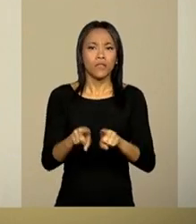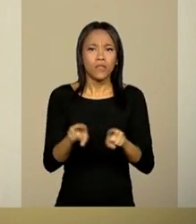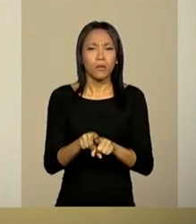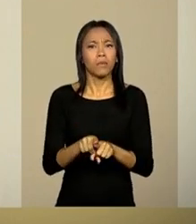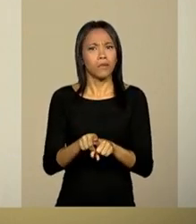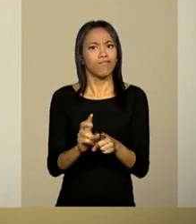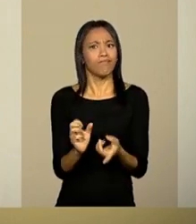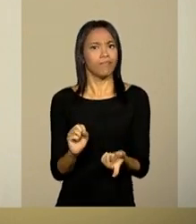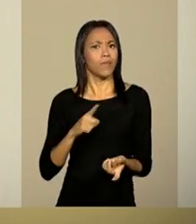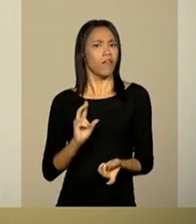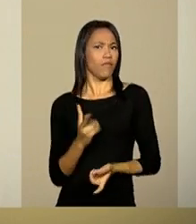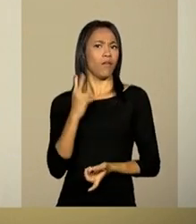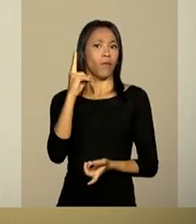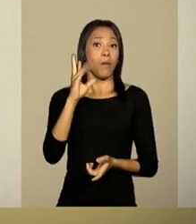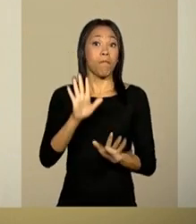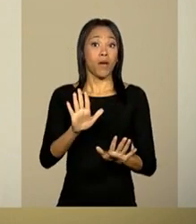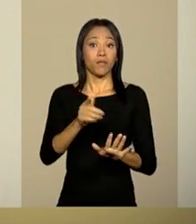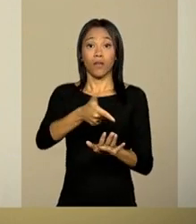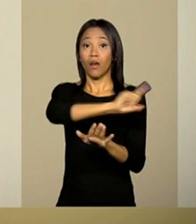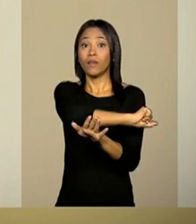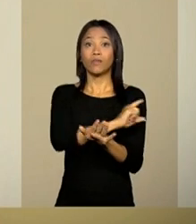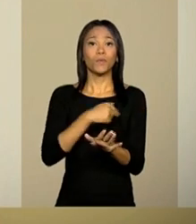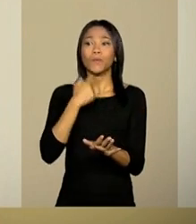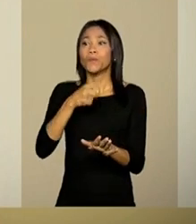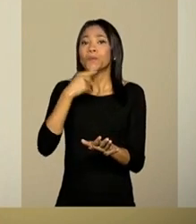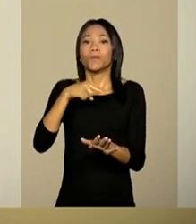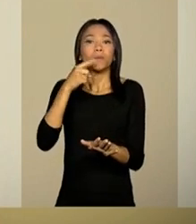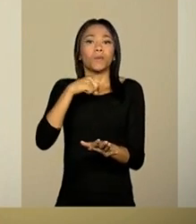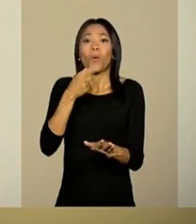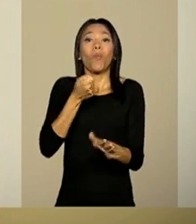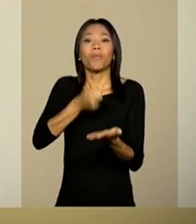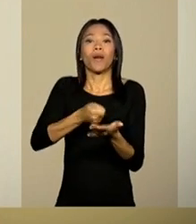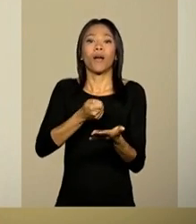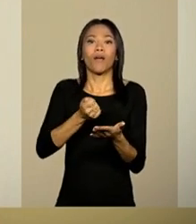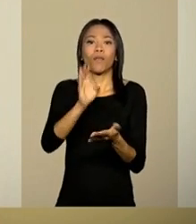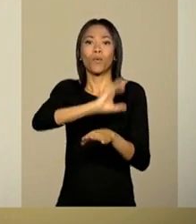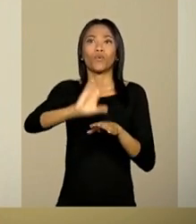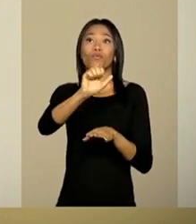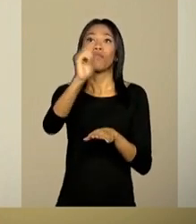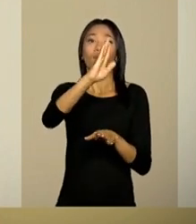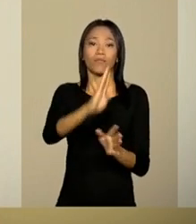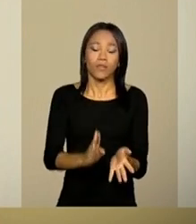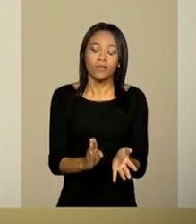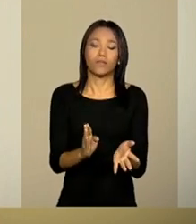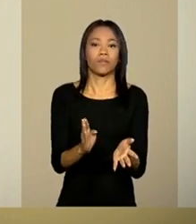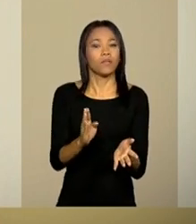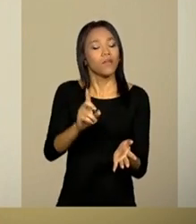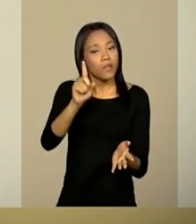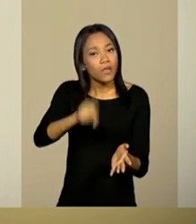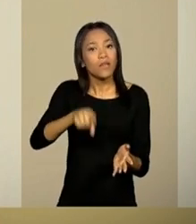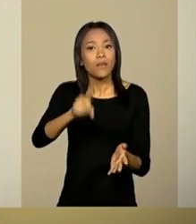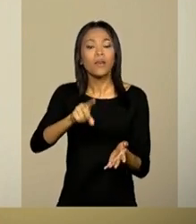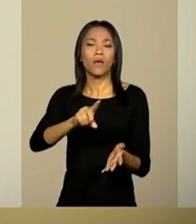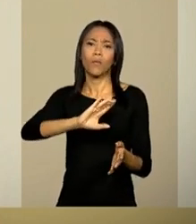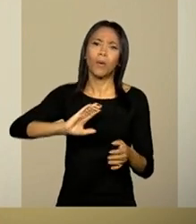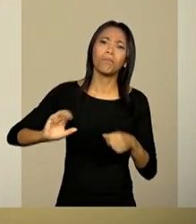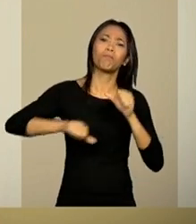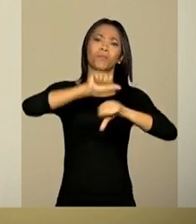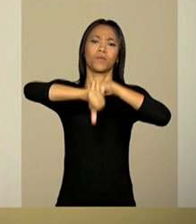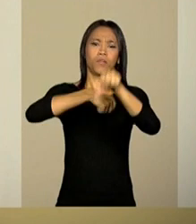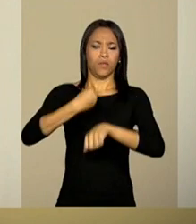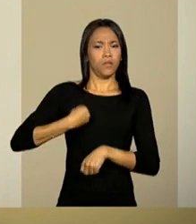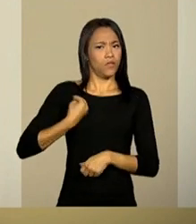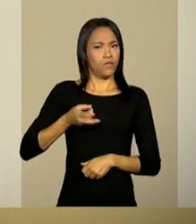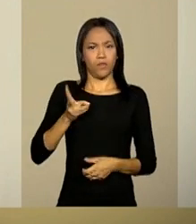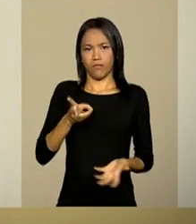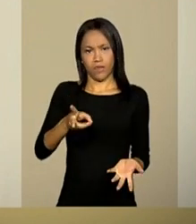muito valor mas que não tinham condições de pagar um curso lá fora um curso que pode significar uma mudança de vida